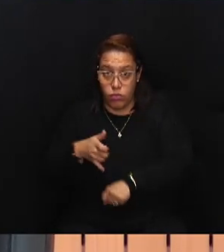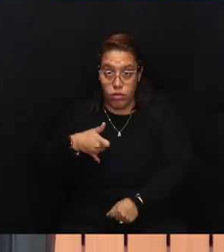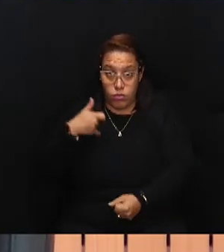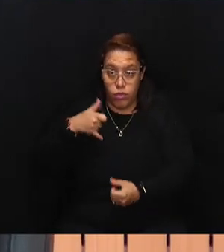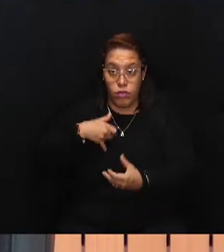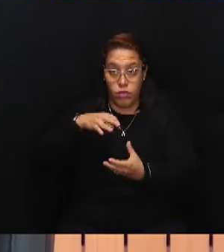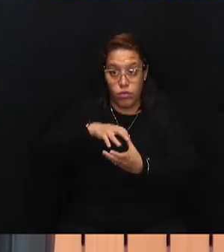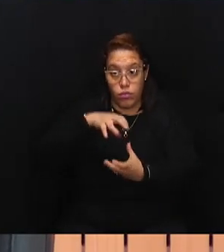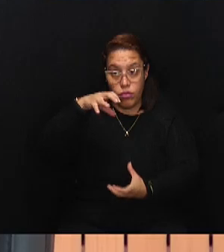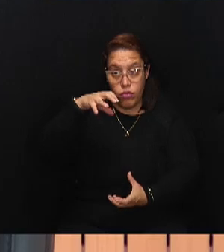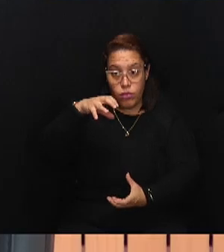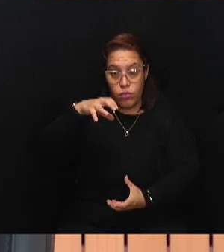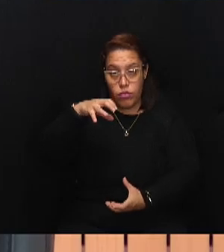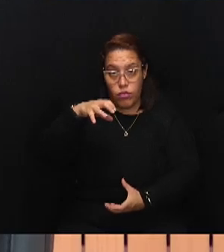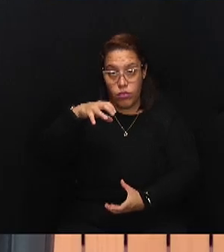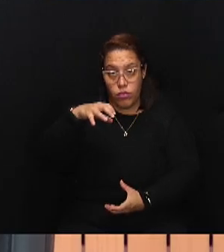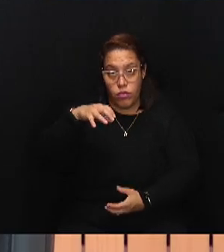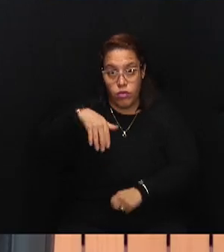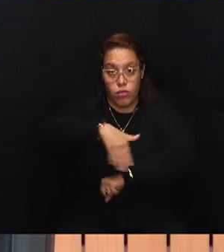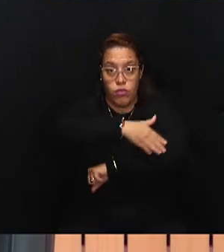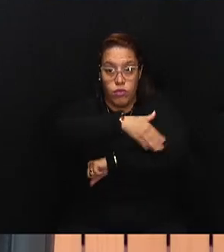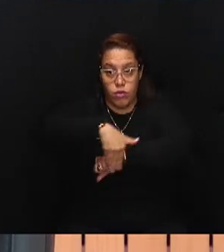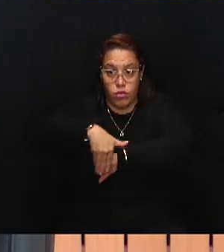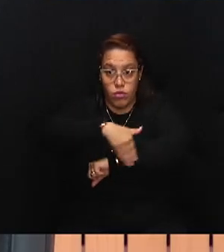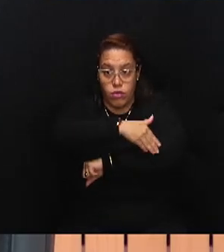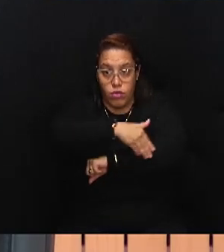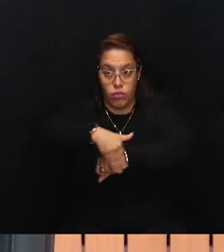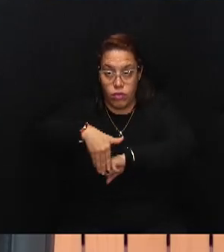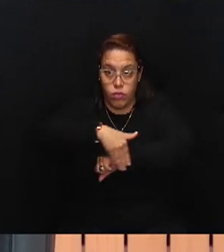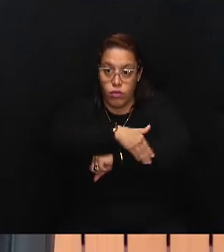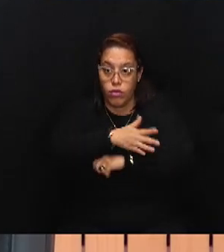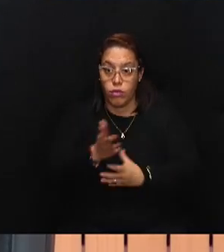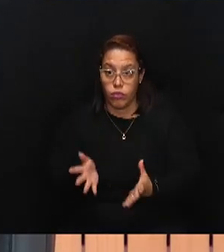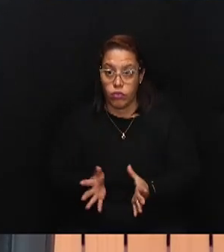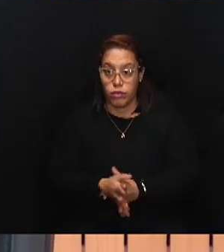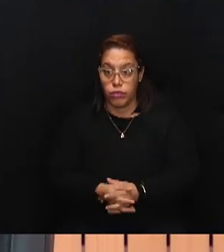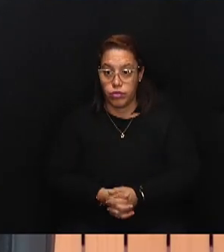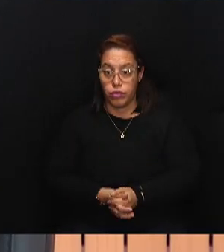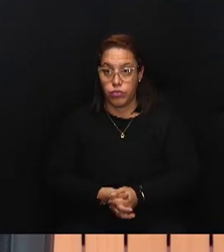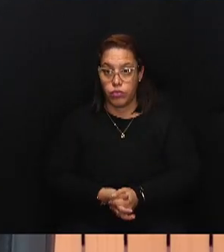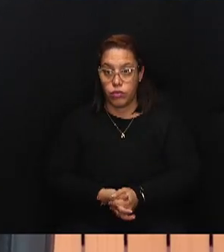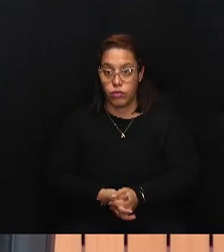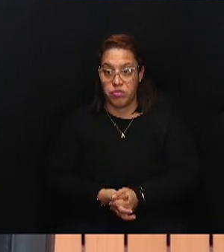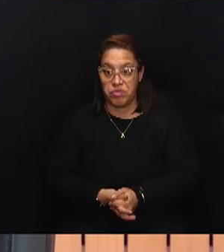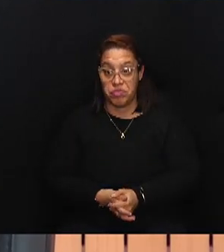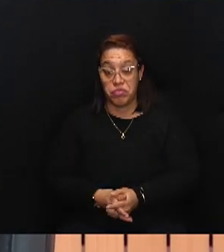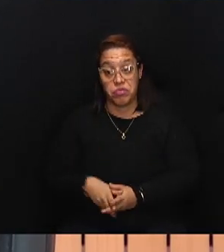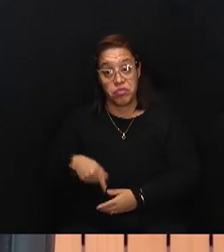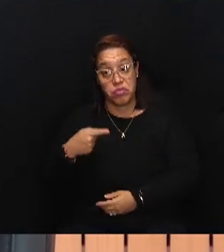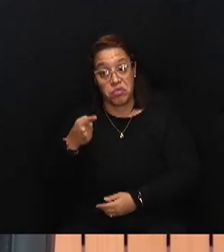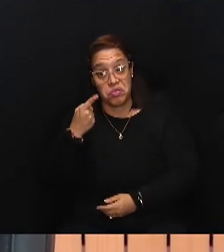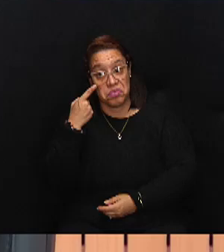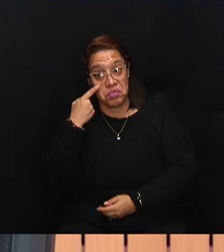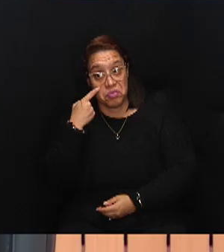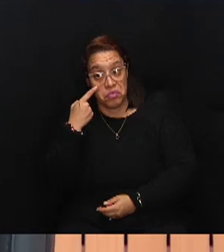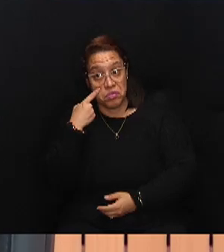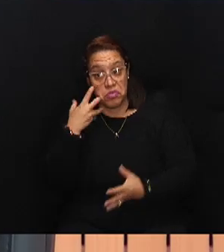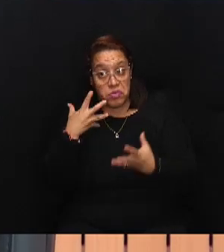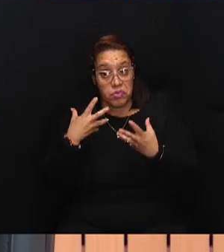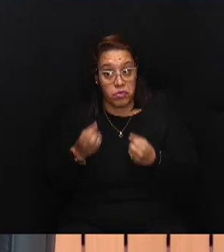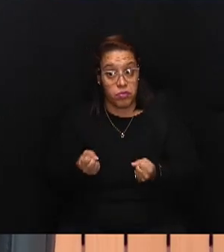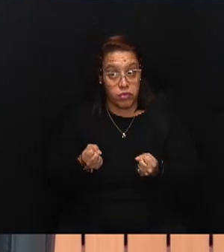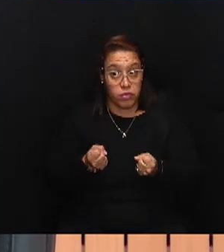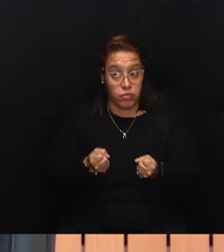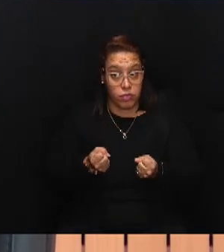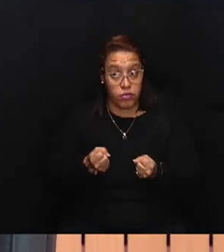lá na rua. Então, eu acho que a gente tem que ter um outro olhar para o acolhimento disso. E